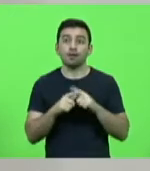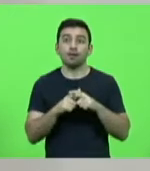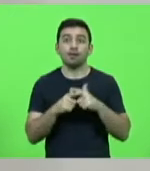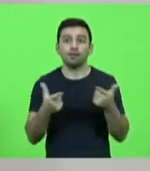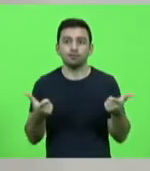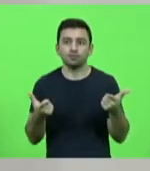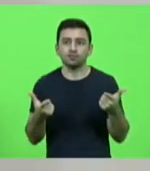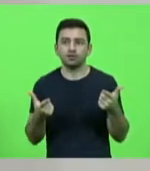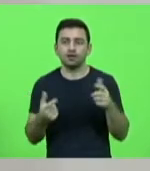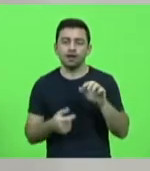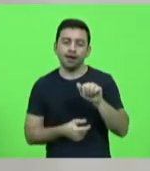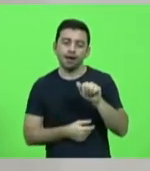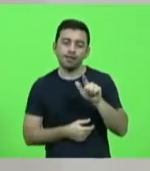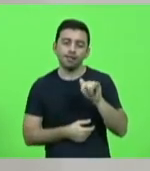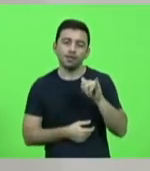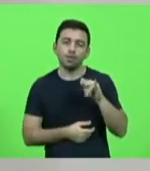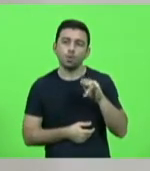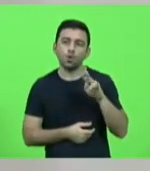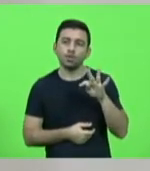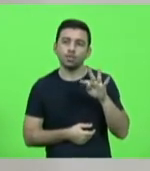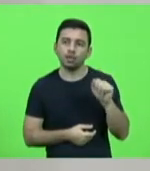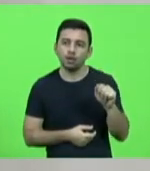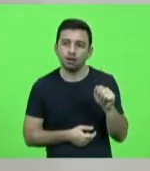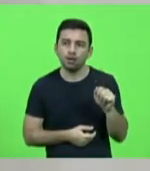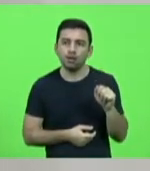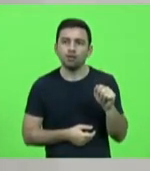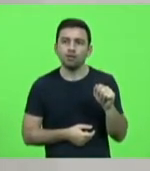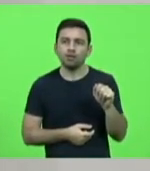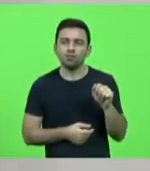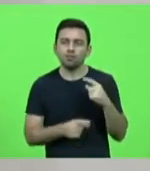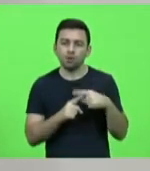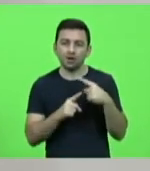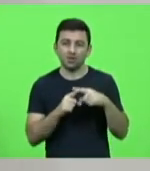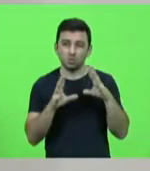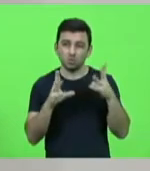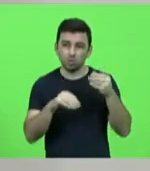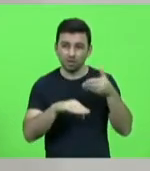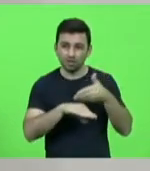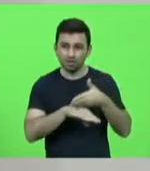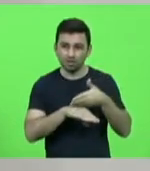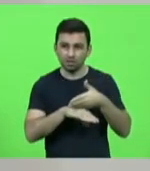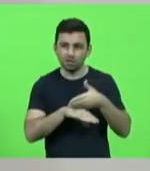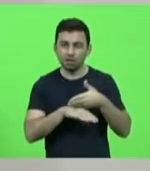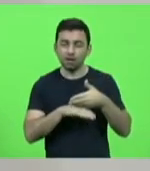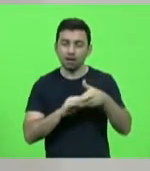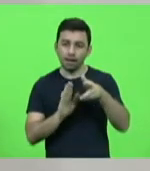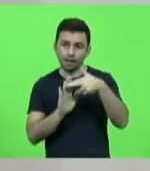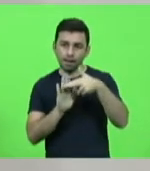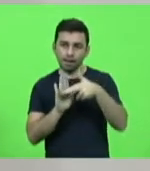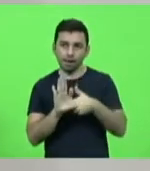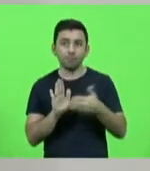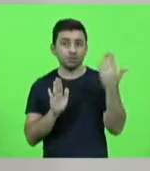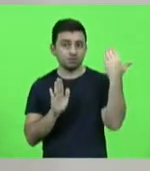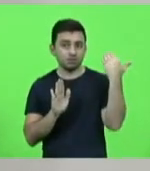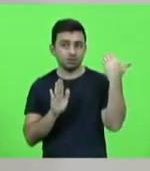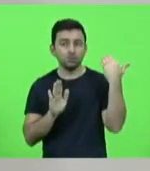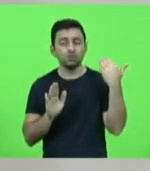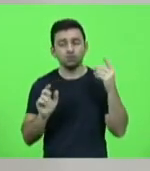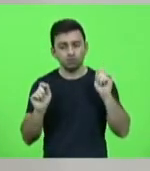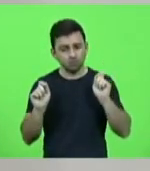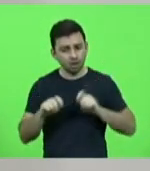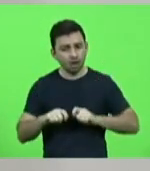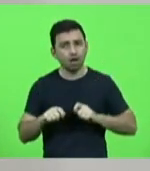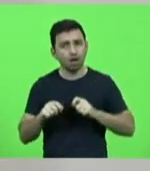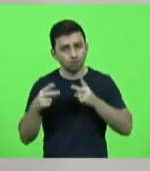alíquota, para que todos aqueles que entraram numa regra do jogo continuem